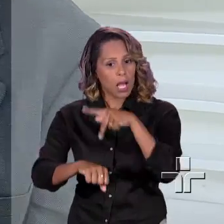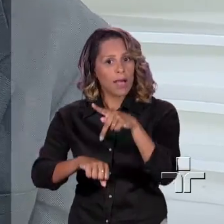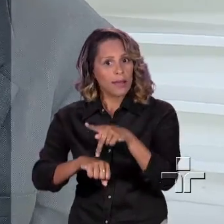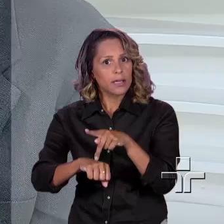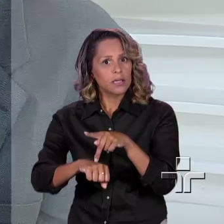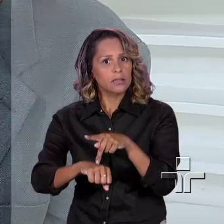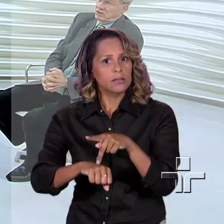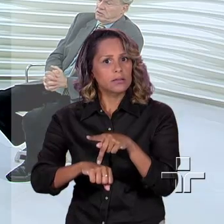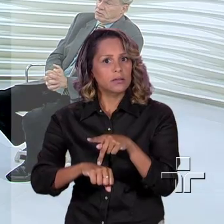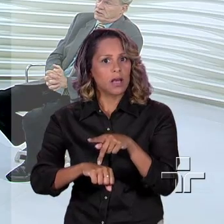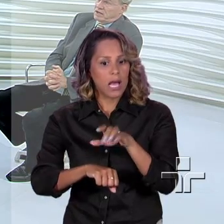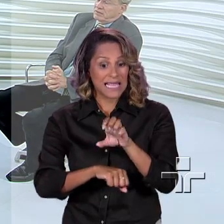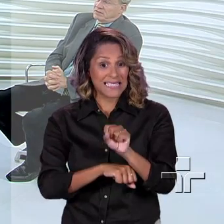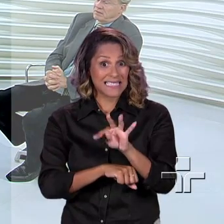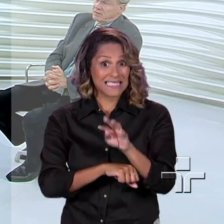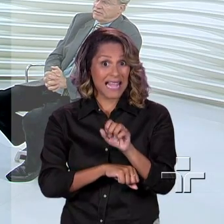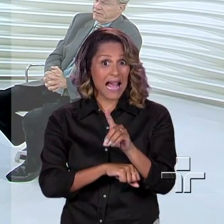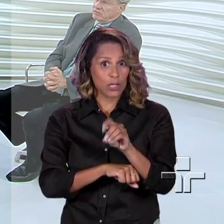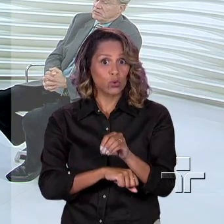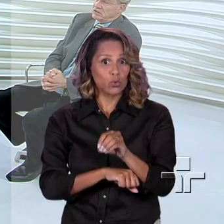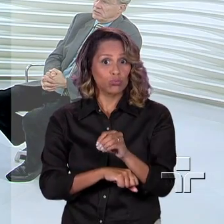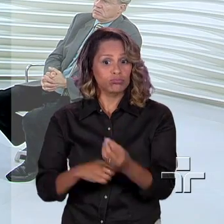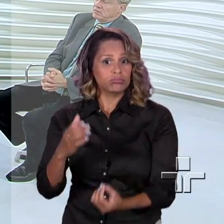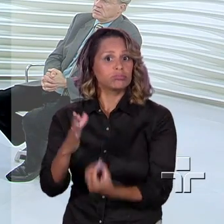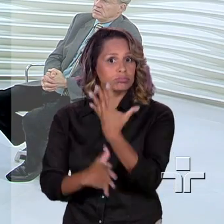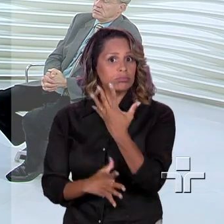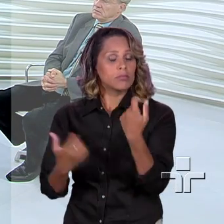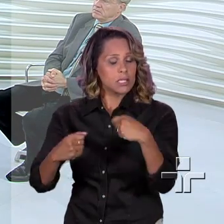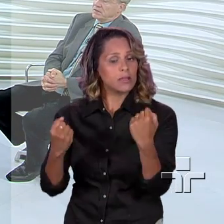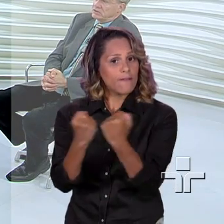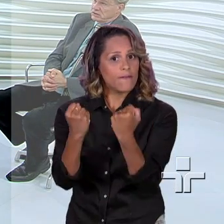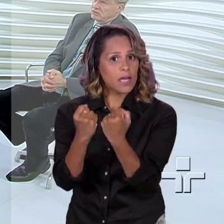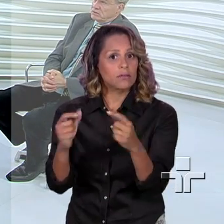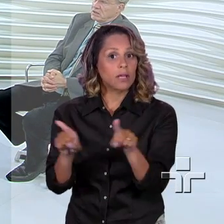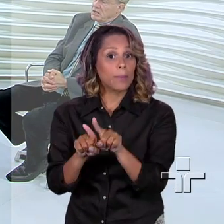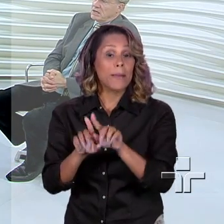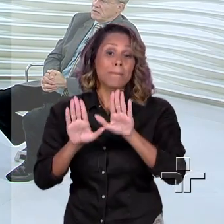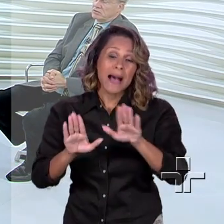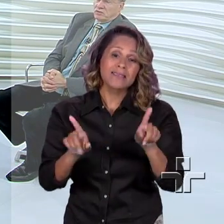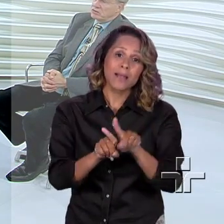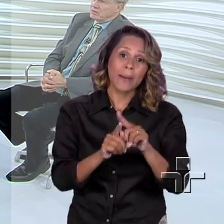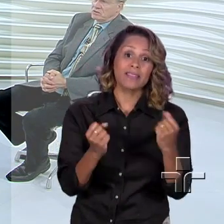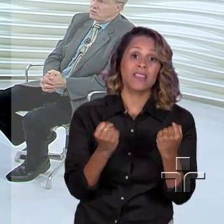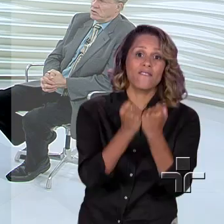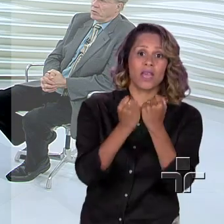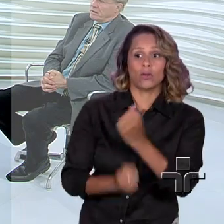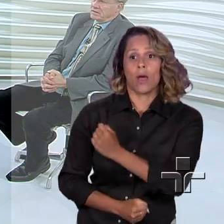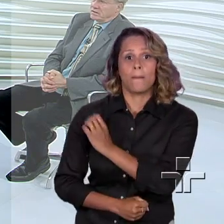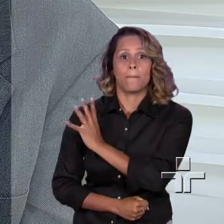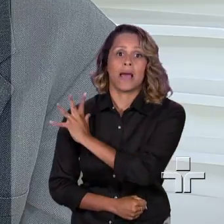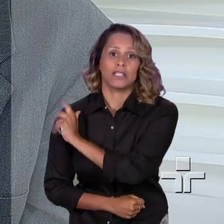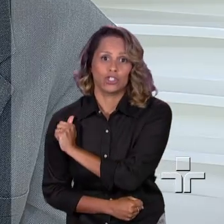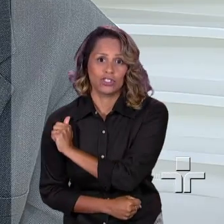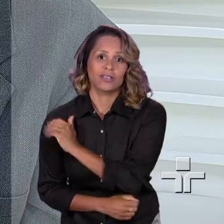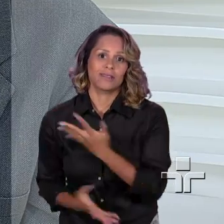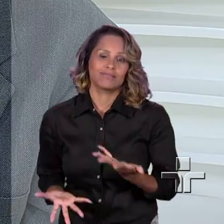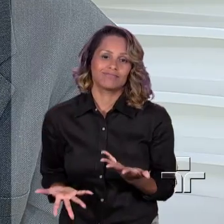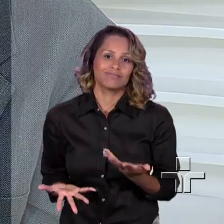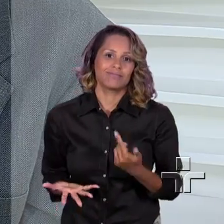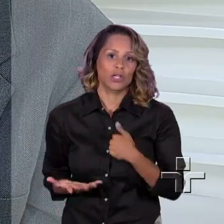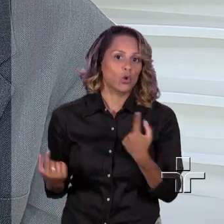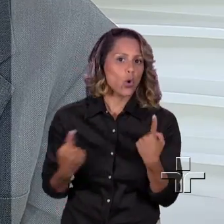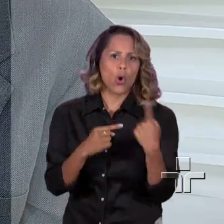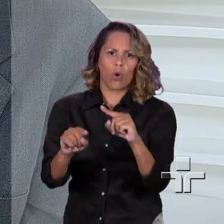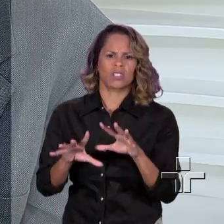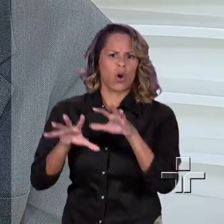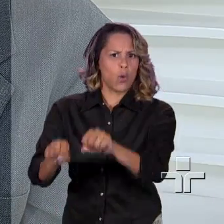tem todo o direito de existir como Estado, mas também defendo um Estado palestino. Eu estou totalmente contra a ocupação e eu acho que